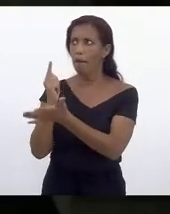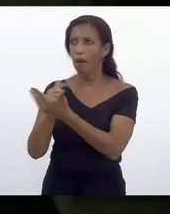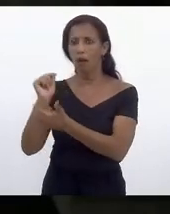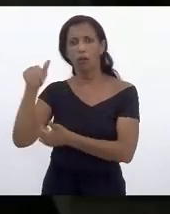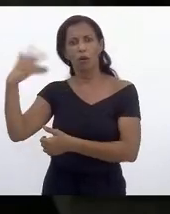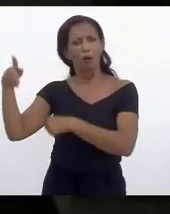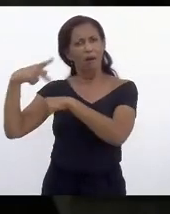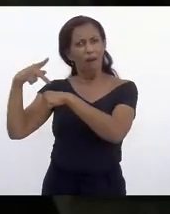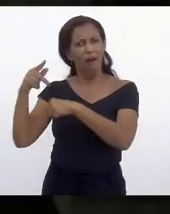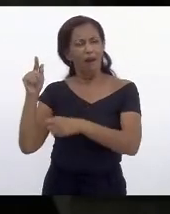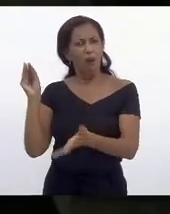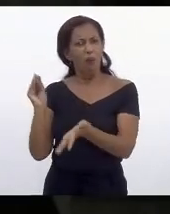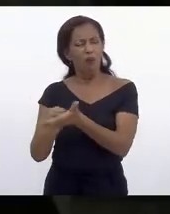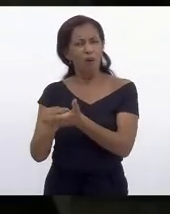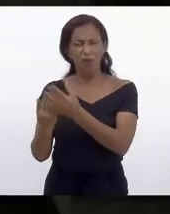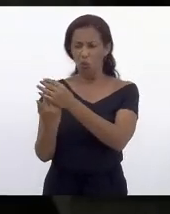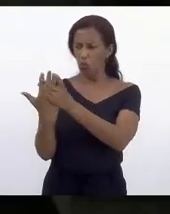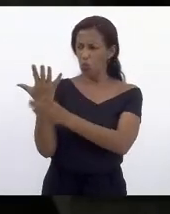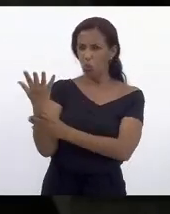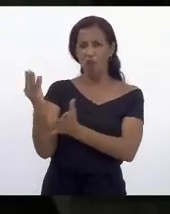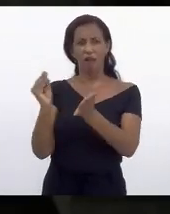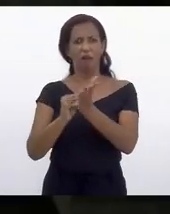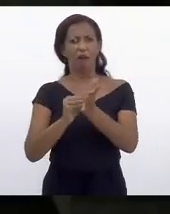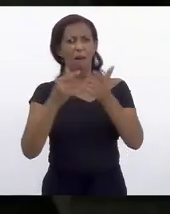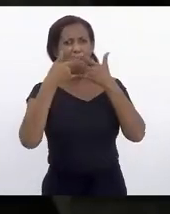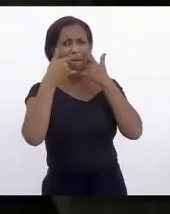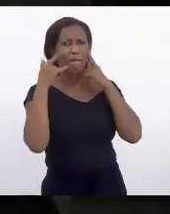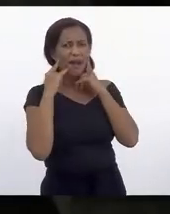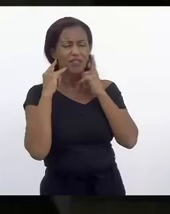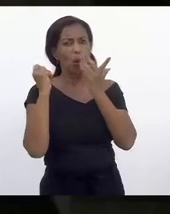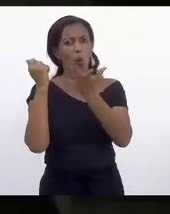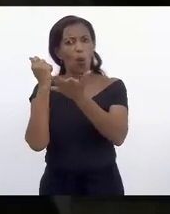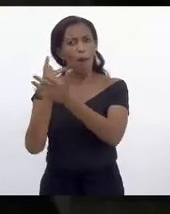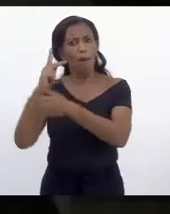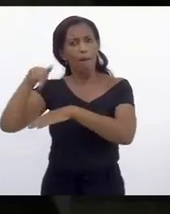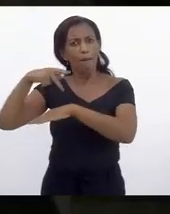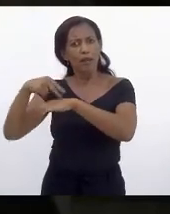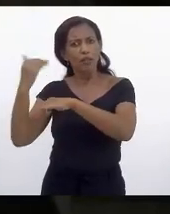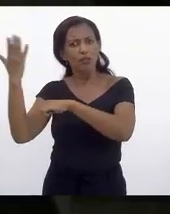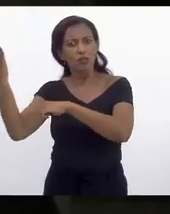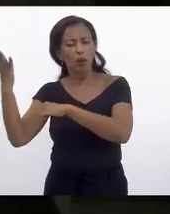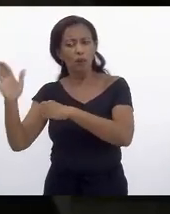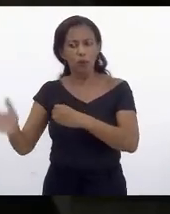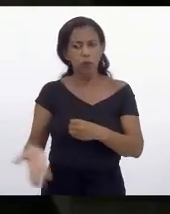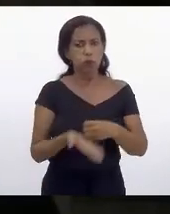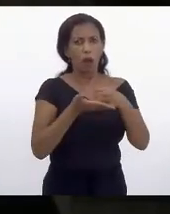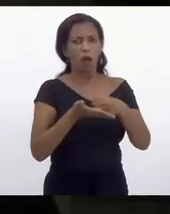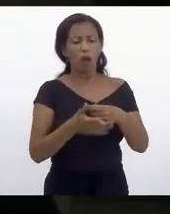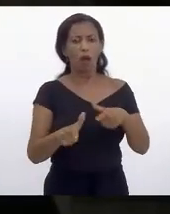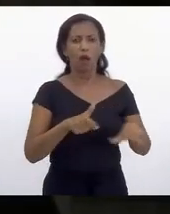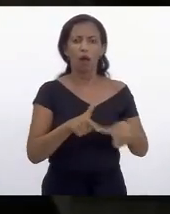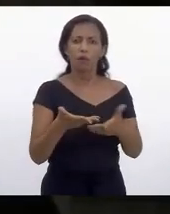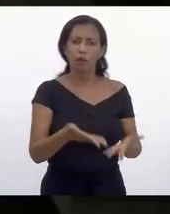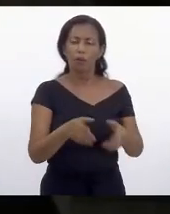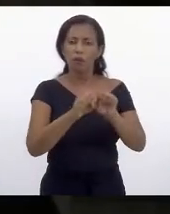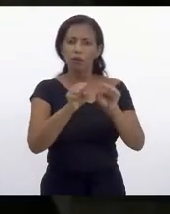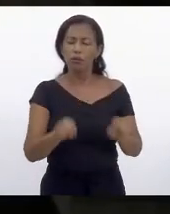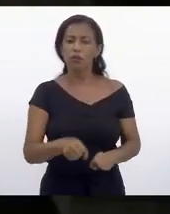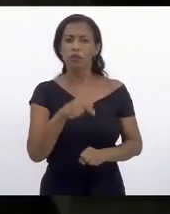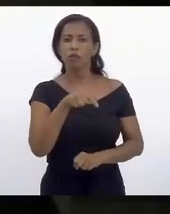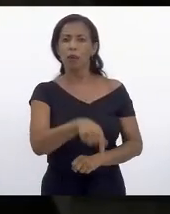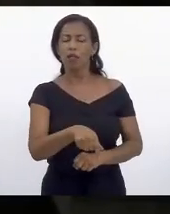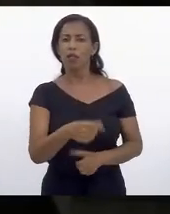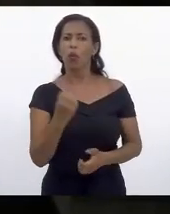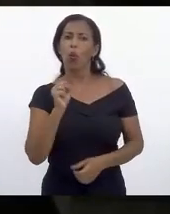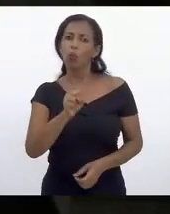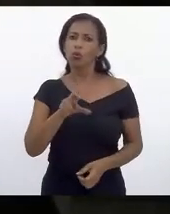até máscaras, coisas rudimentares nós tivemos que importar para dar sustentabilidade ao trabalho do Sistema Único de Saúde